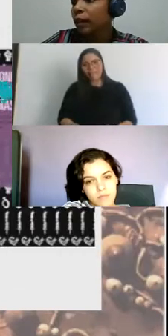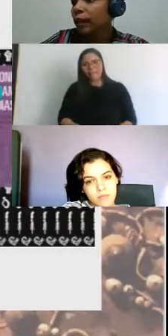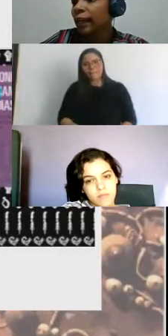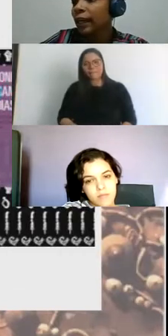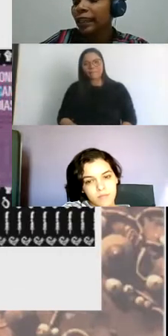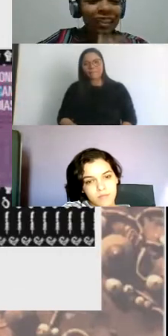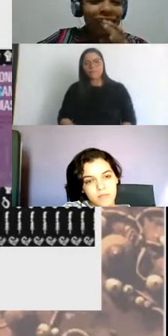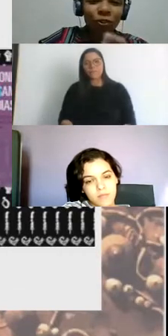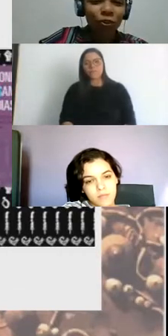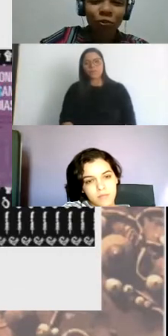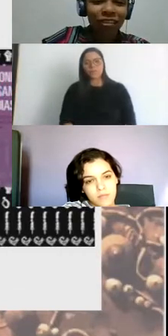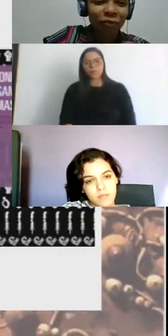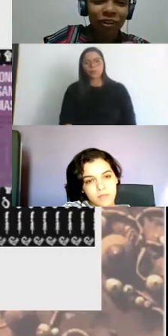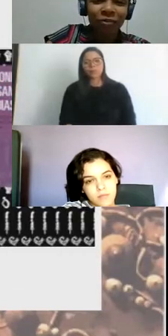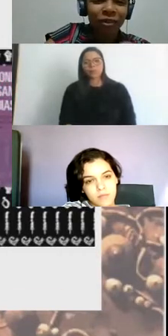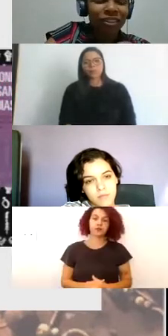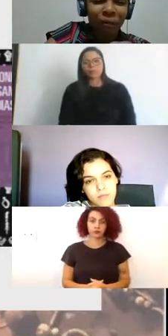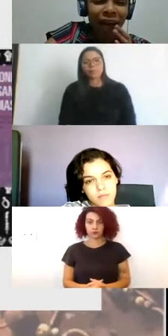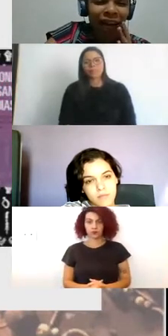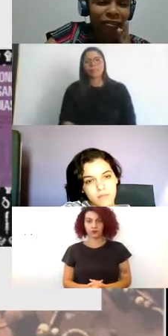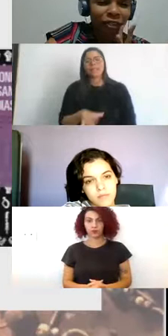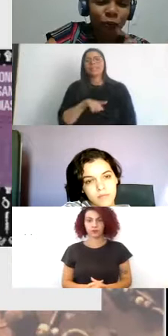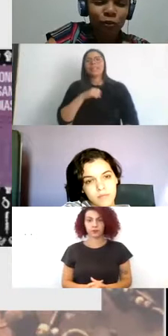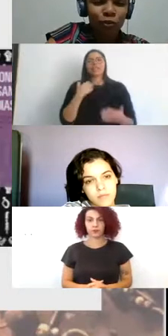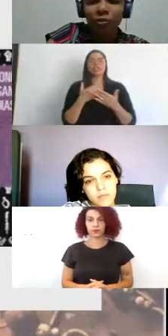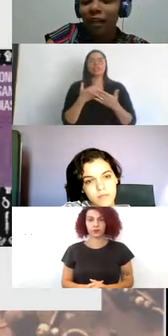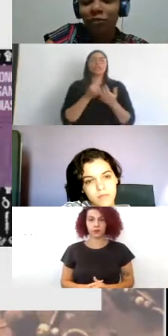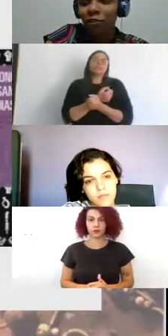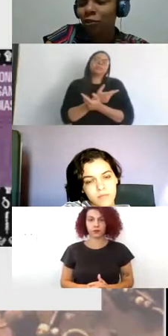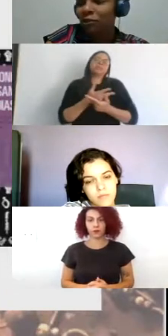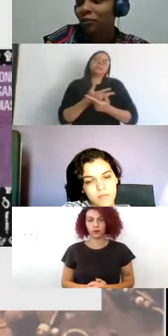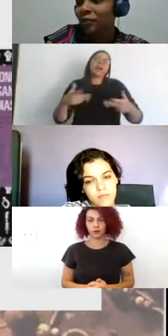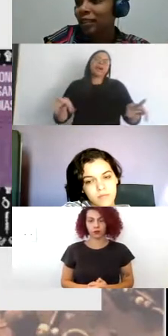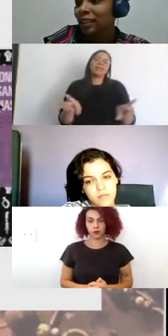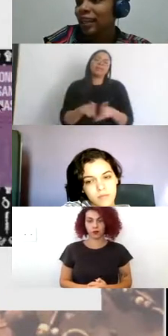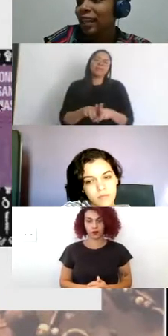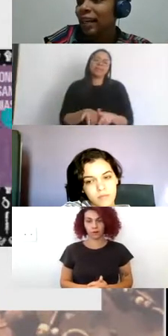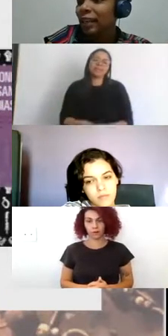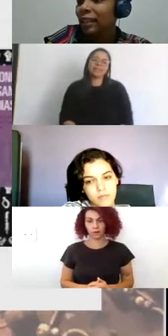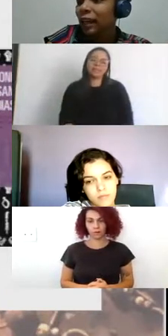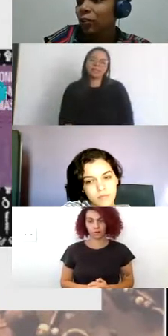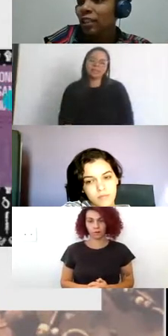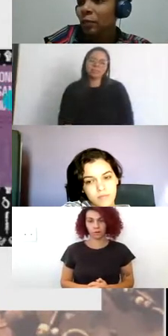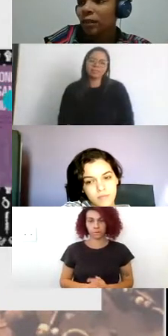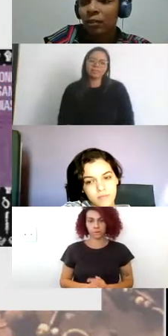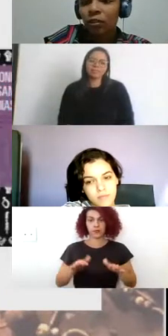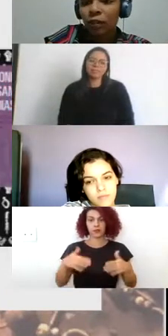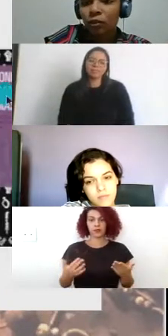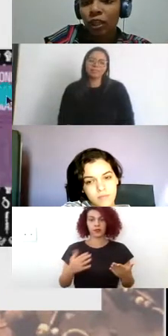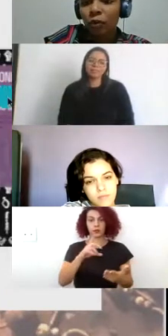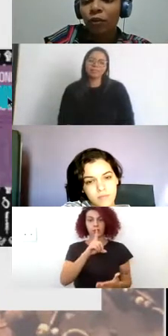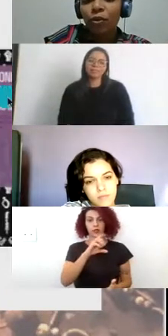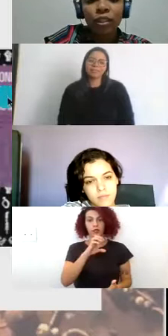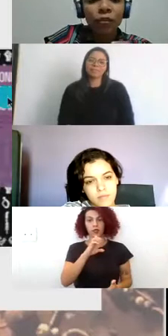é E aí que nos estudos da seu calibre que são maravilhosos maravilhosos aqui da comunidade